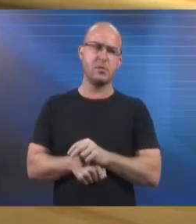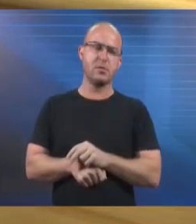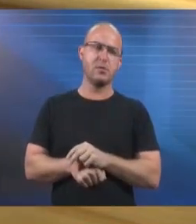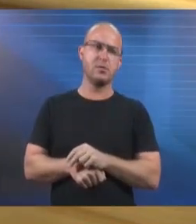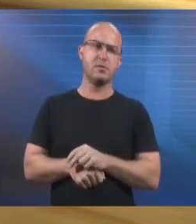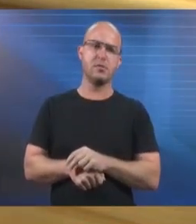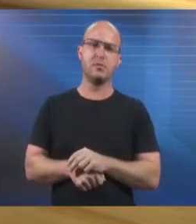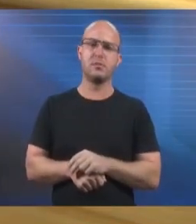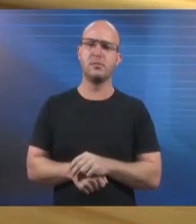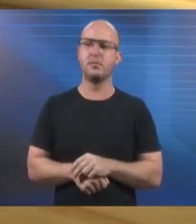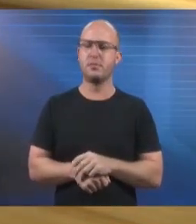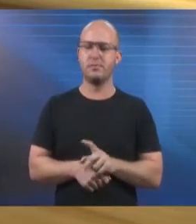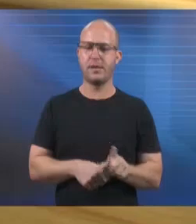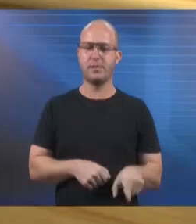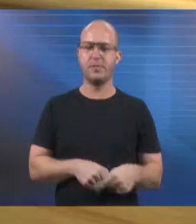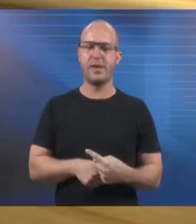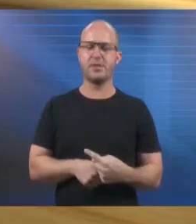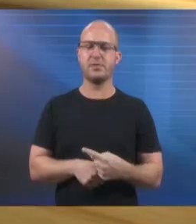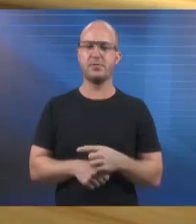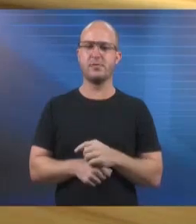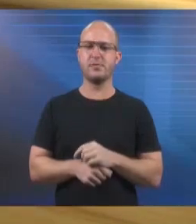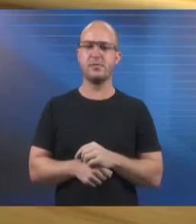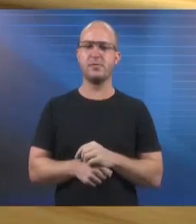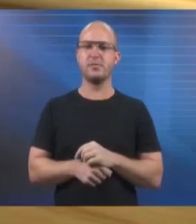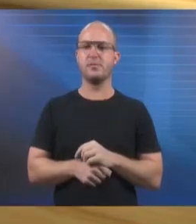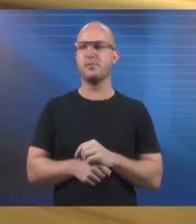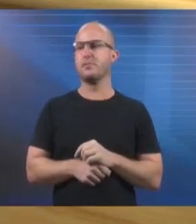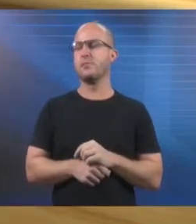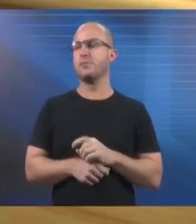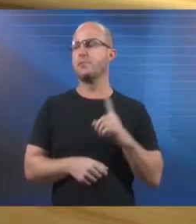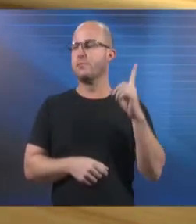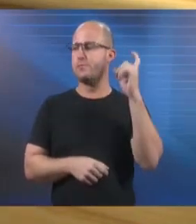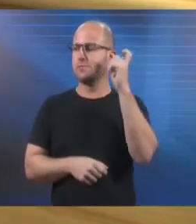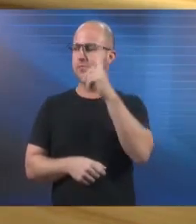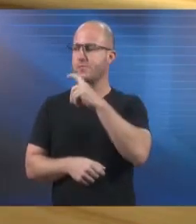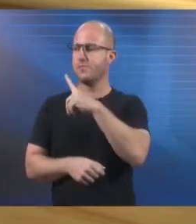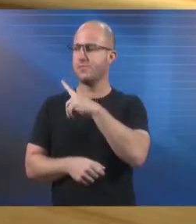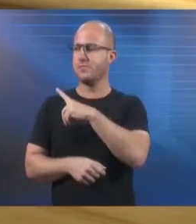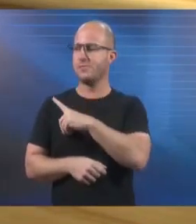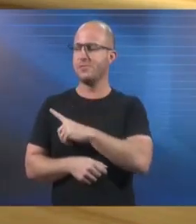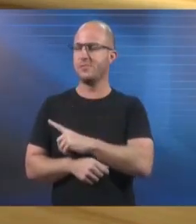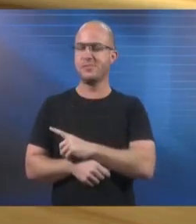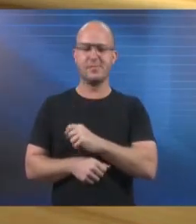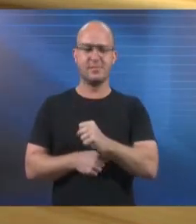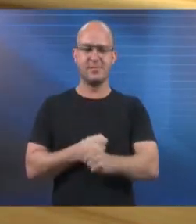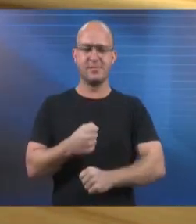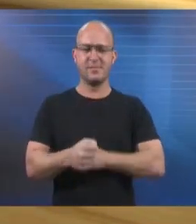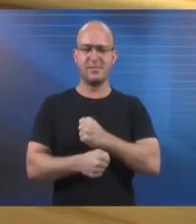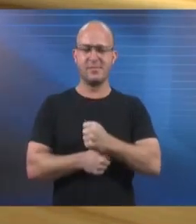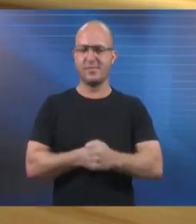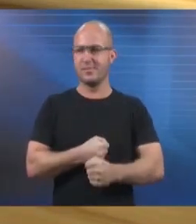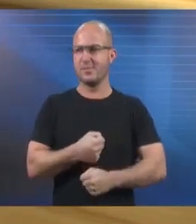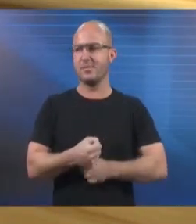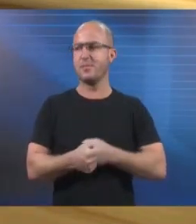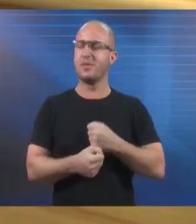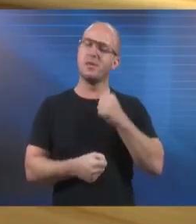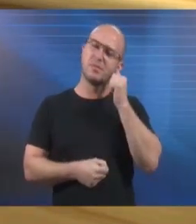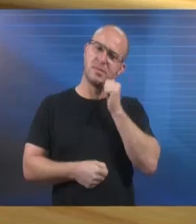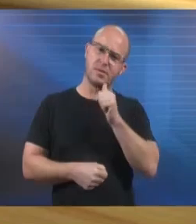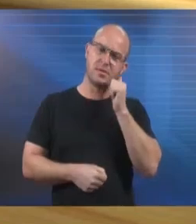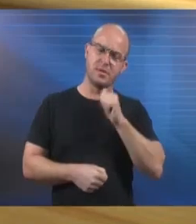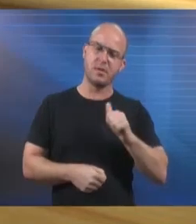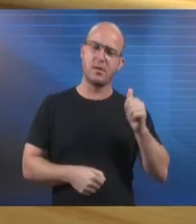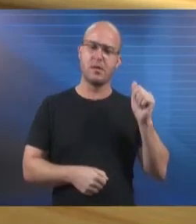viabilizar as cirurgias que é o que dificulta mais muitos anos as mulheres levam para um